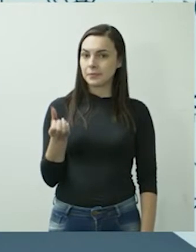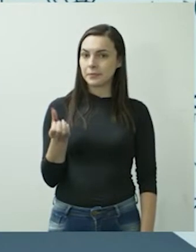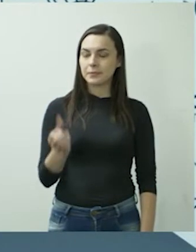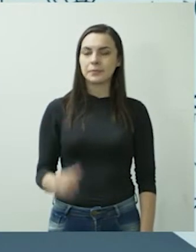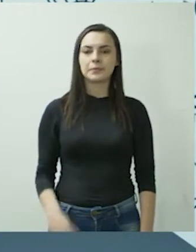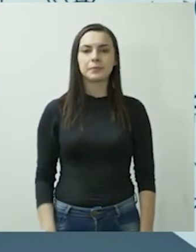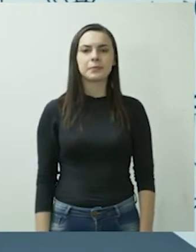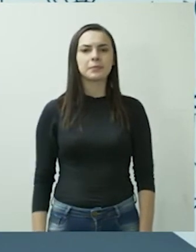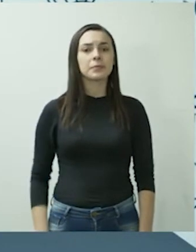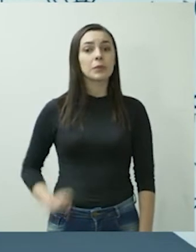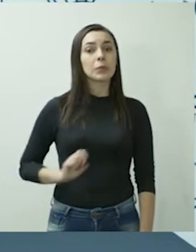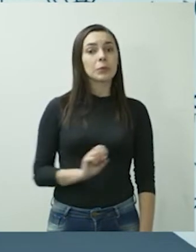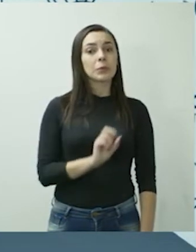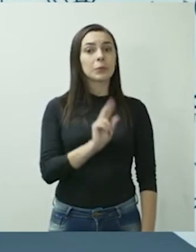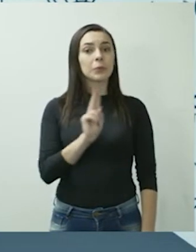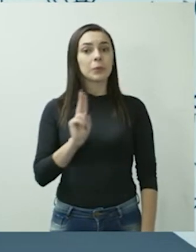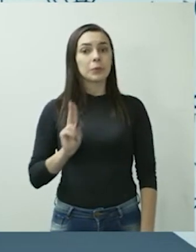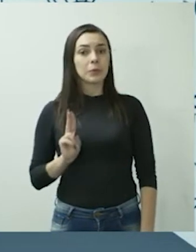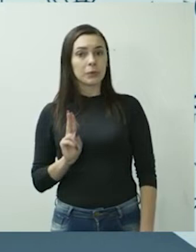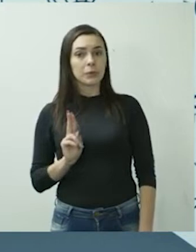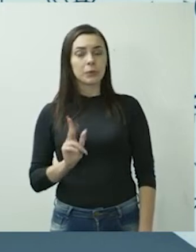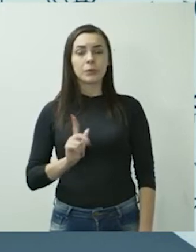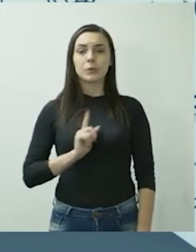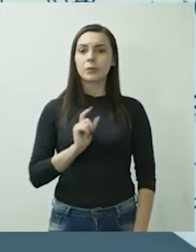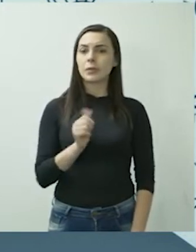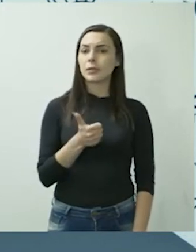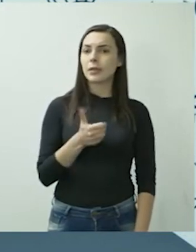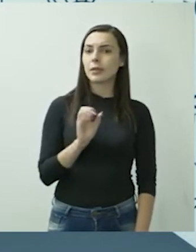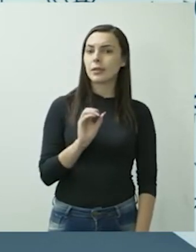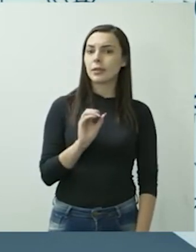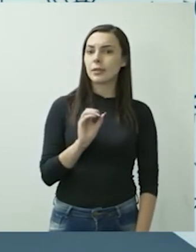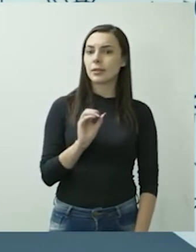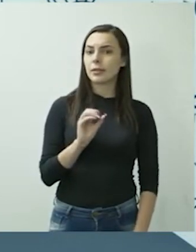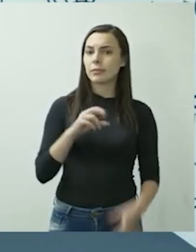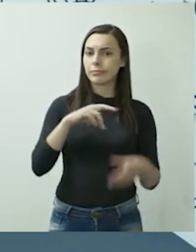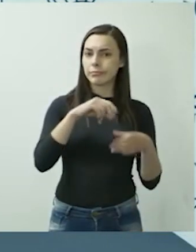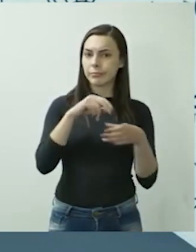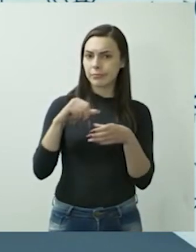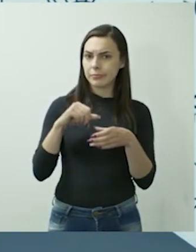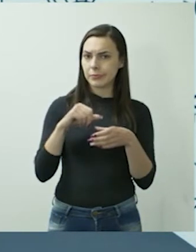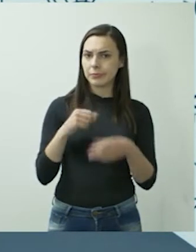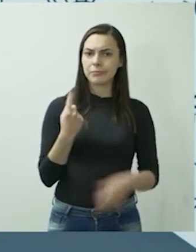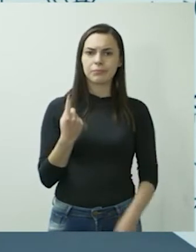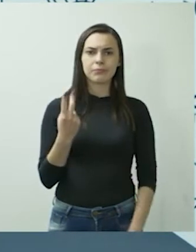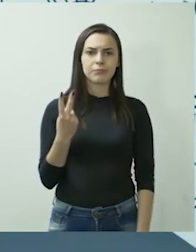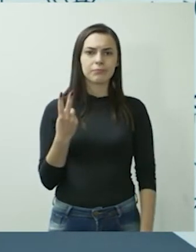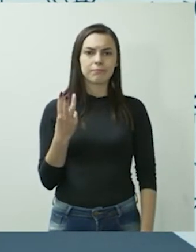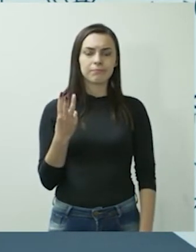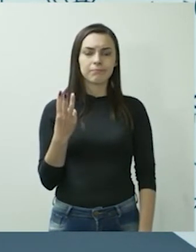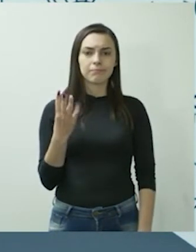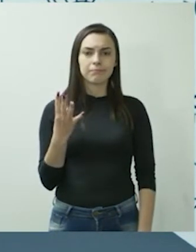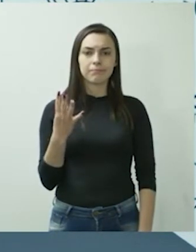1, 2, 3, 4, 5, 6. Ou nós temos 10 tampinhas?